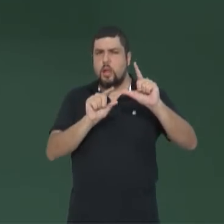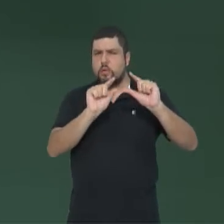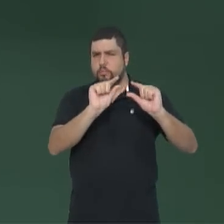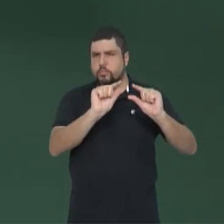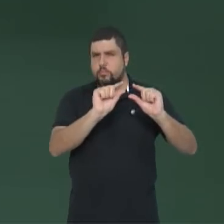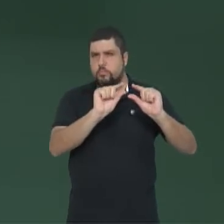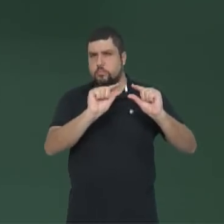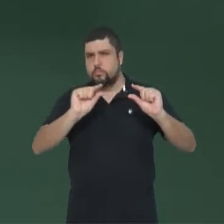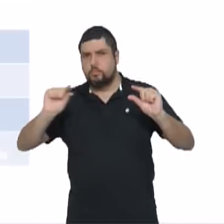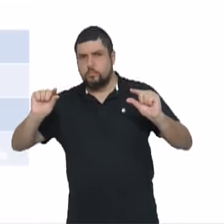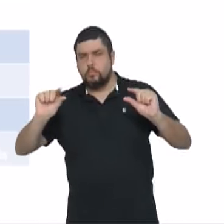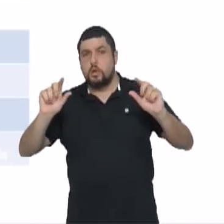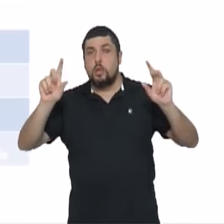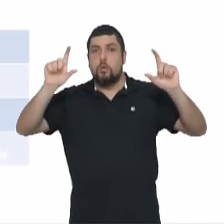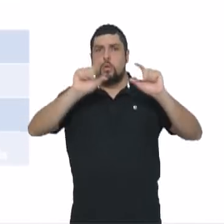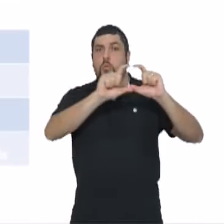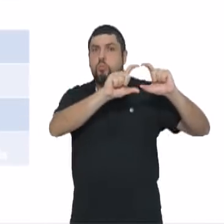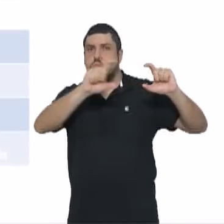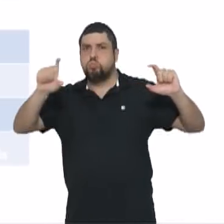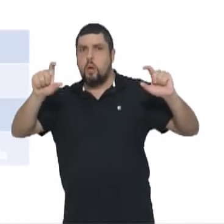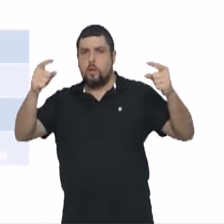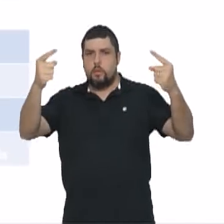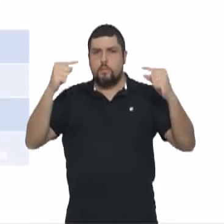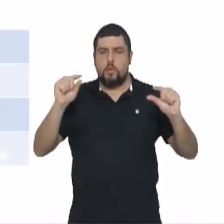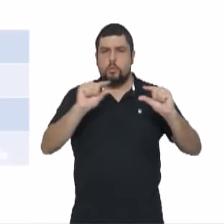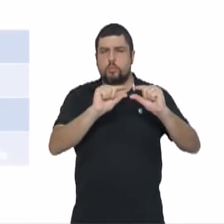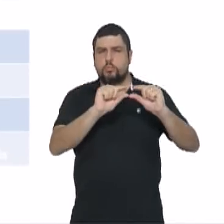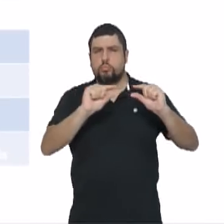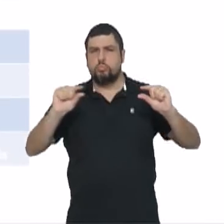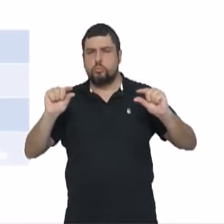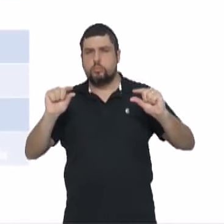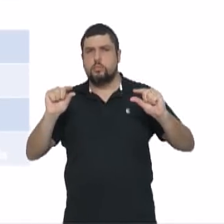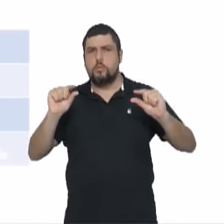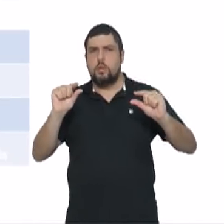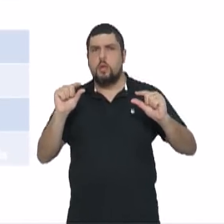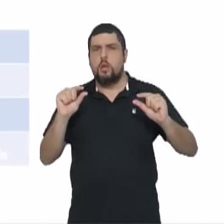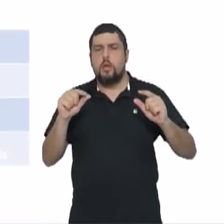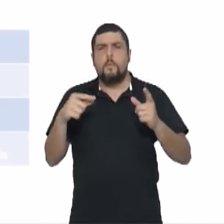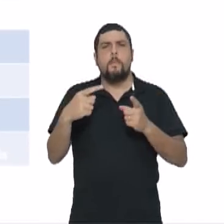logo abaixo dessa manchete, surge depois do título e